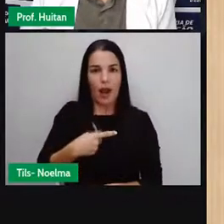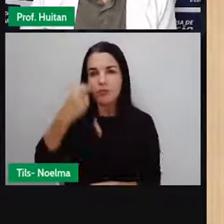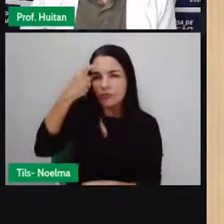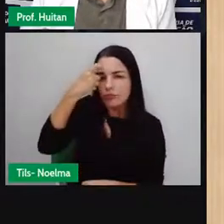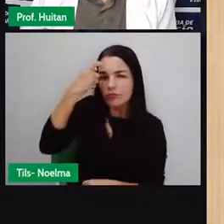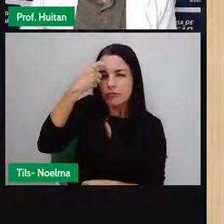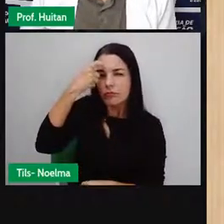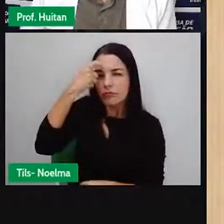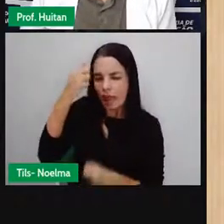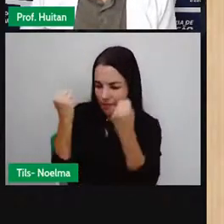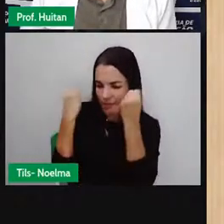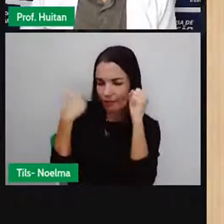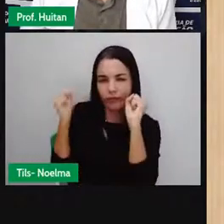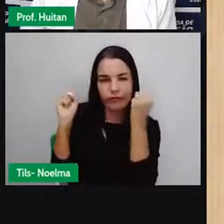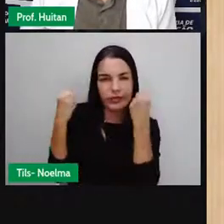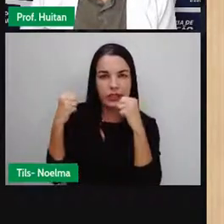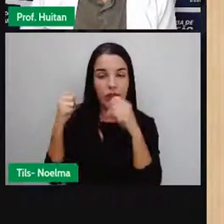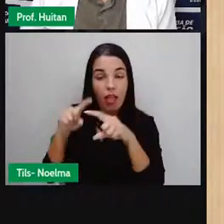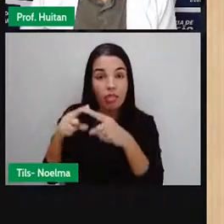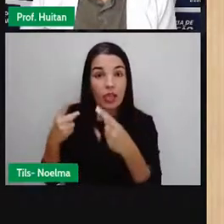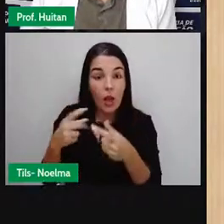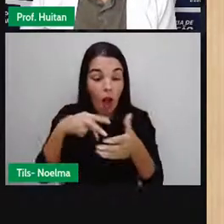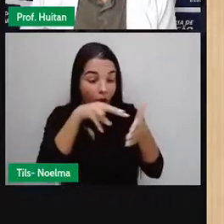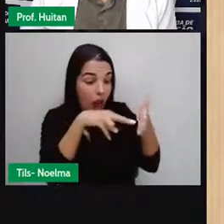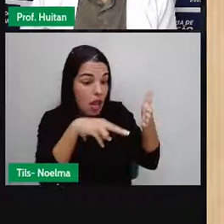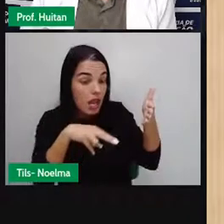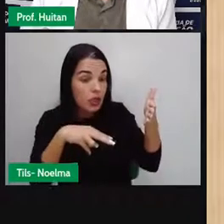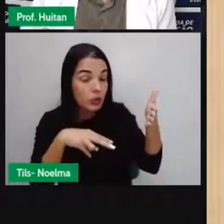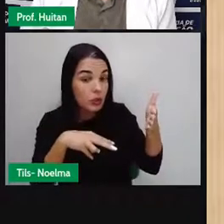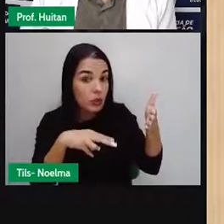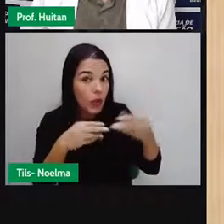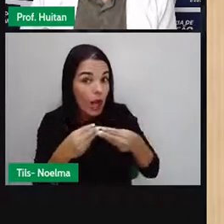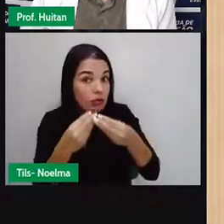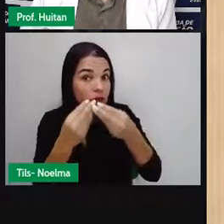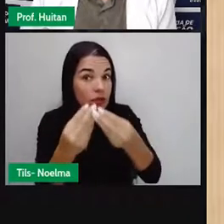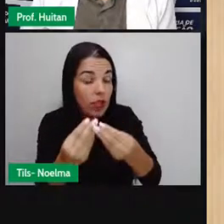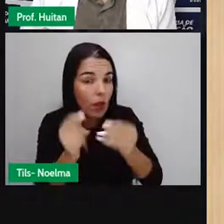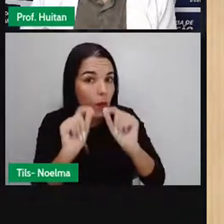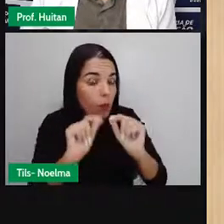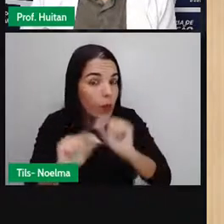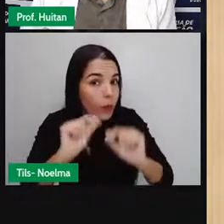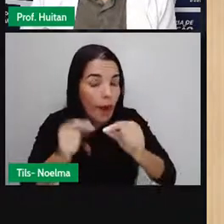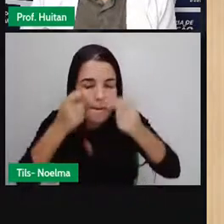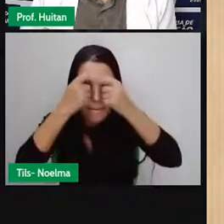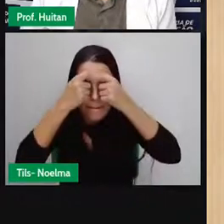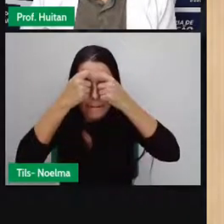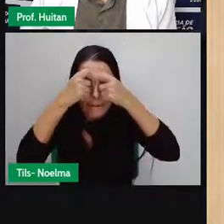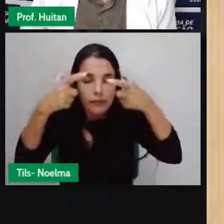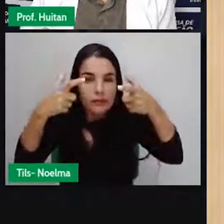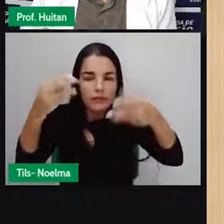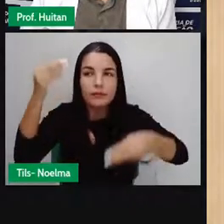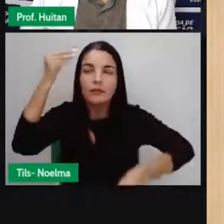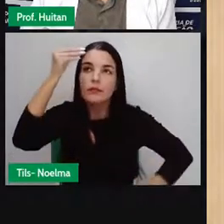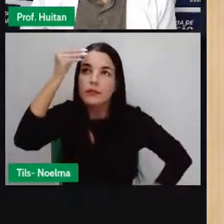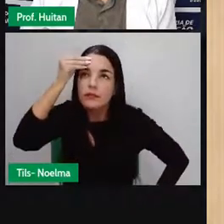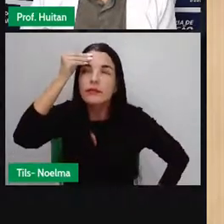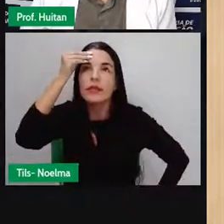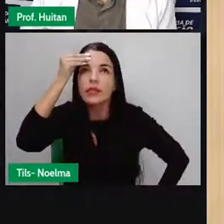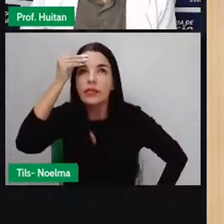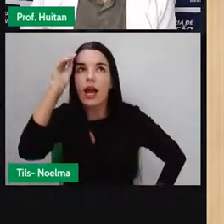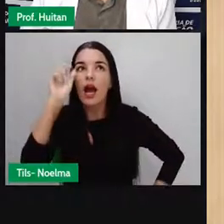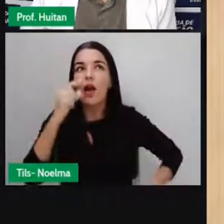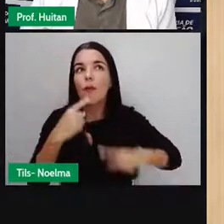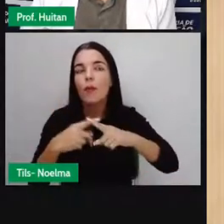físico. Então, a leitura, ela te traz uma reflexão e um modo de você, e a maneira que você